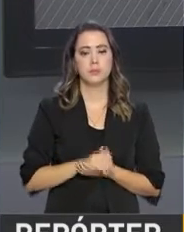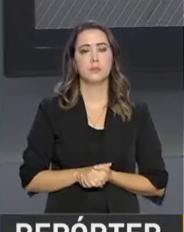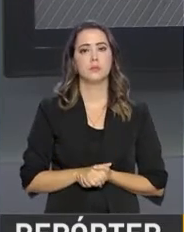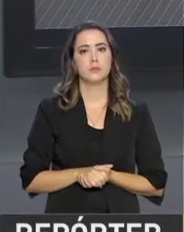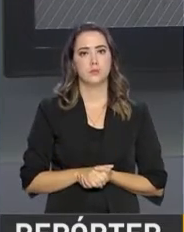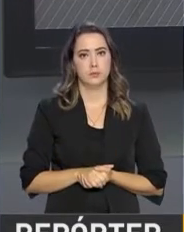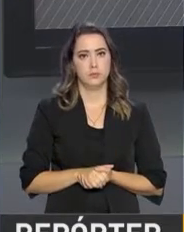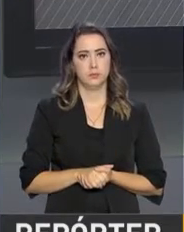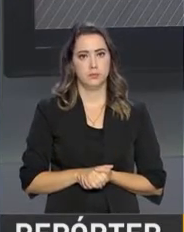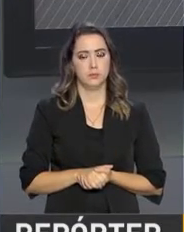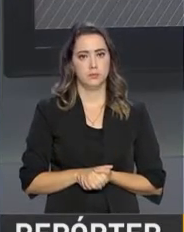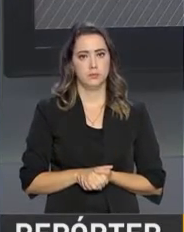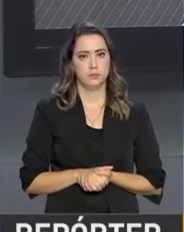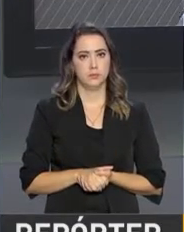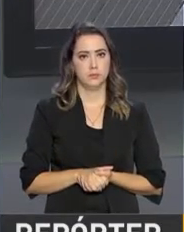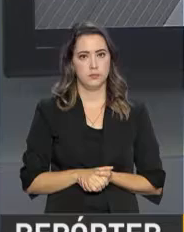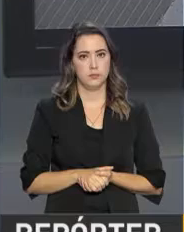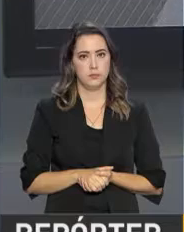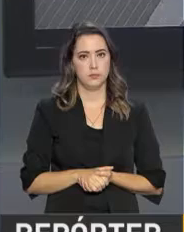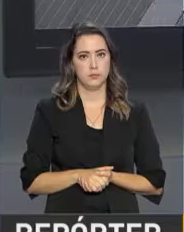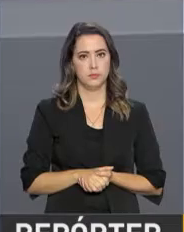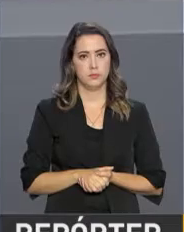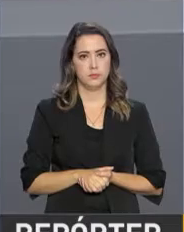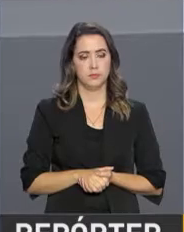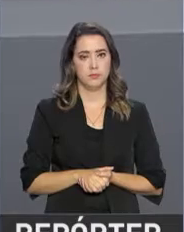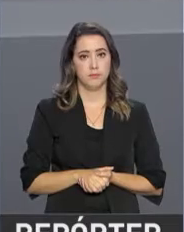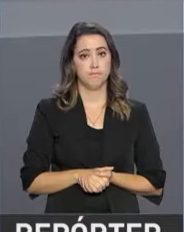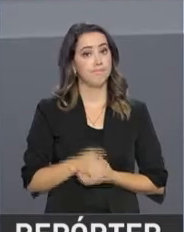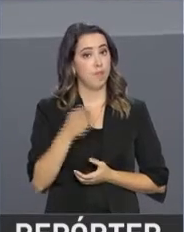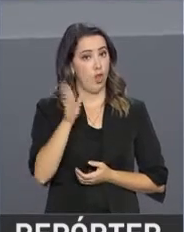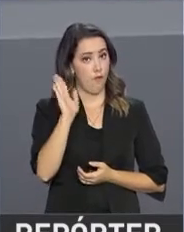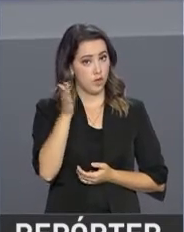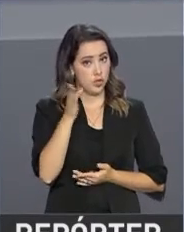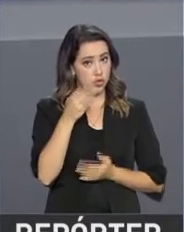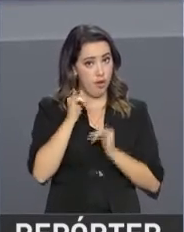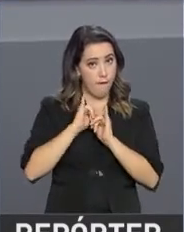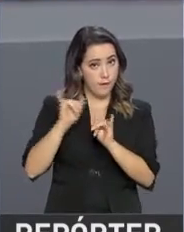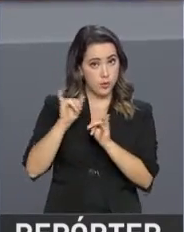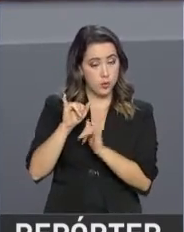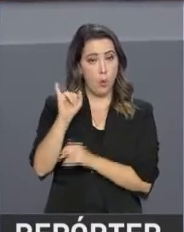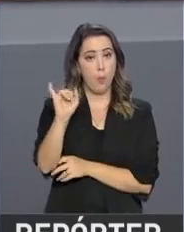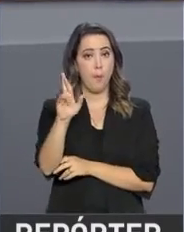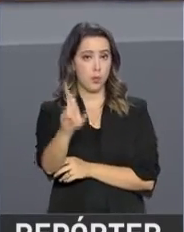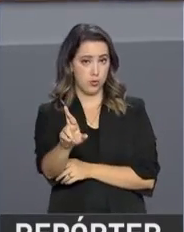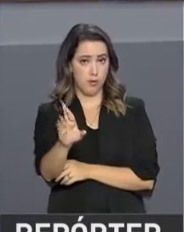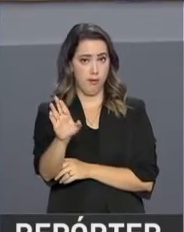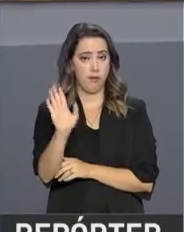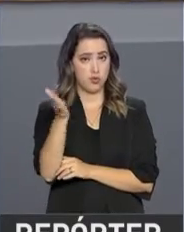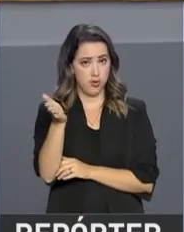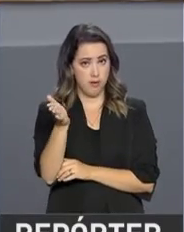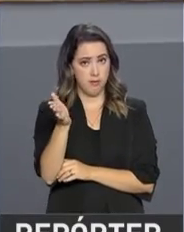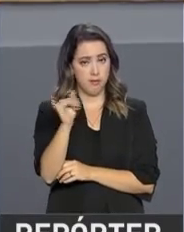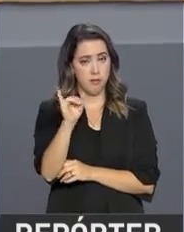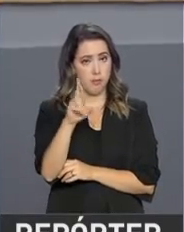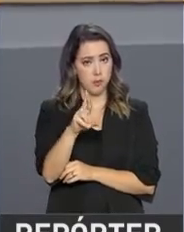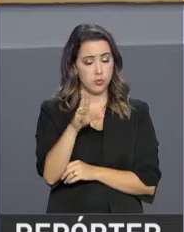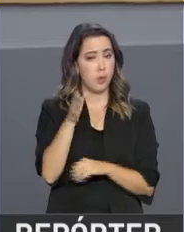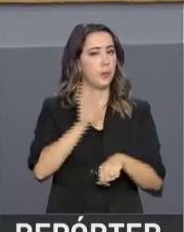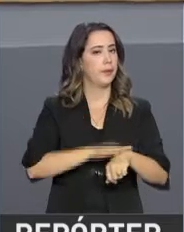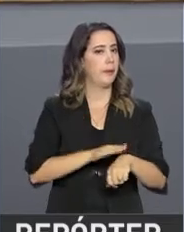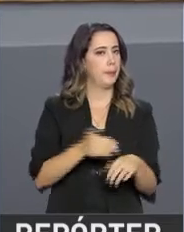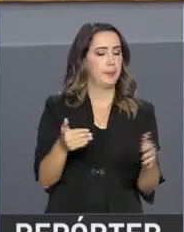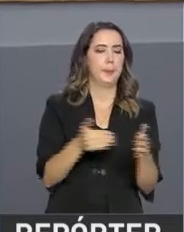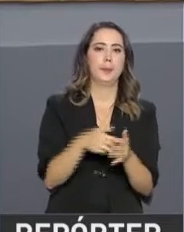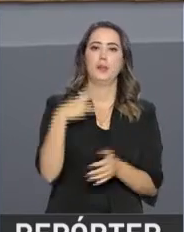ponto mt.gov.br você já enviou a sua declaração do imposto de renda o prazo de entrega vai